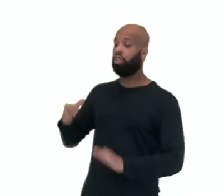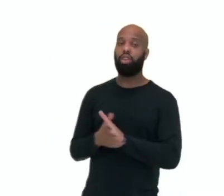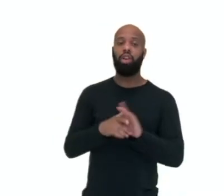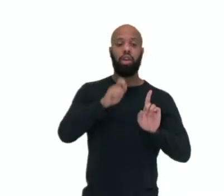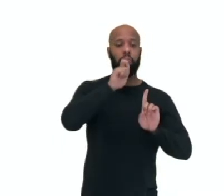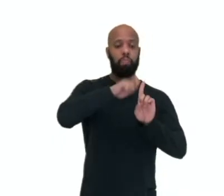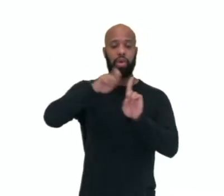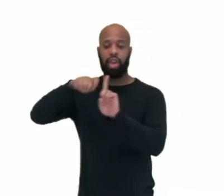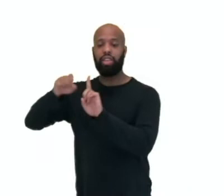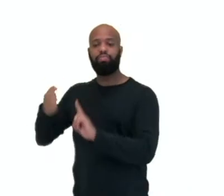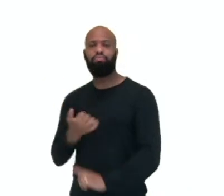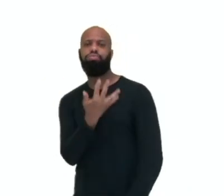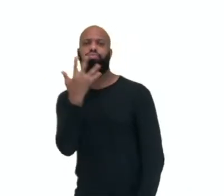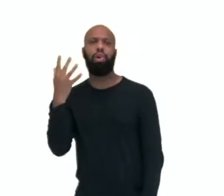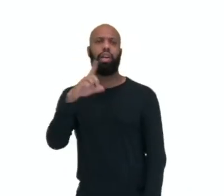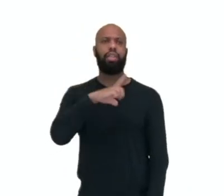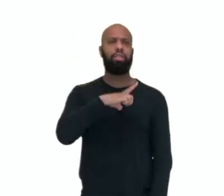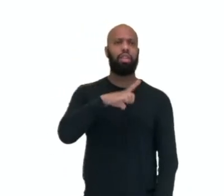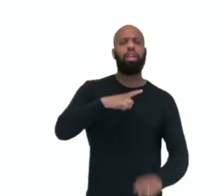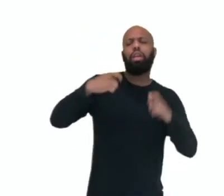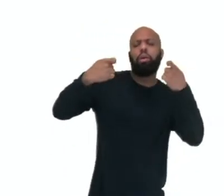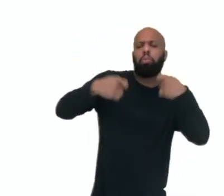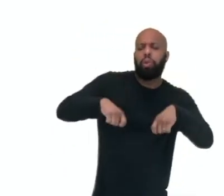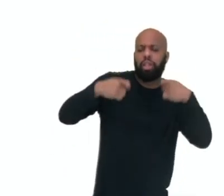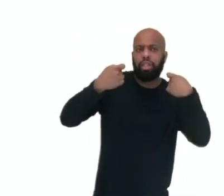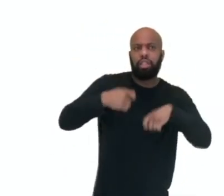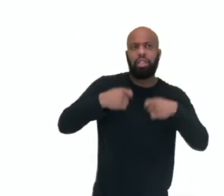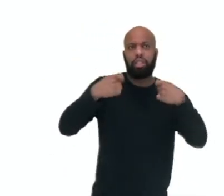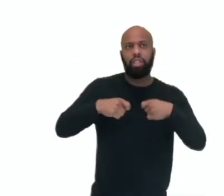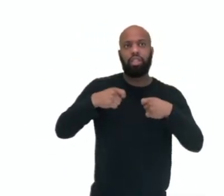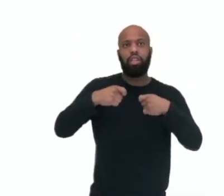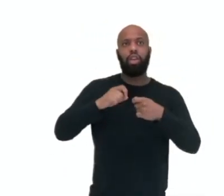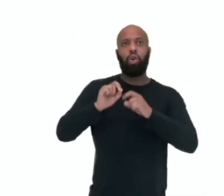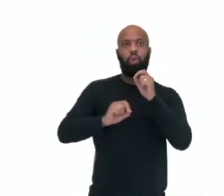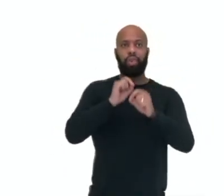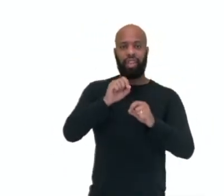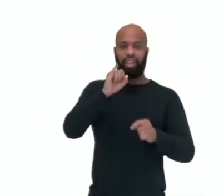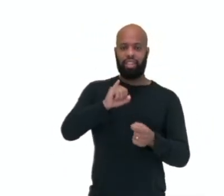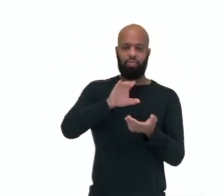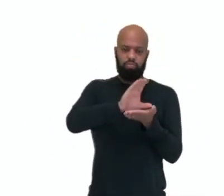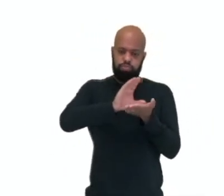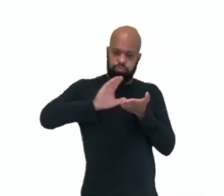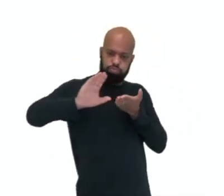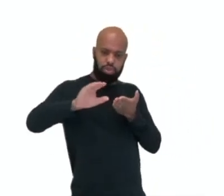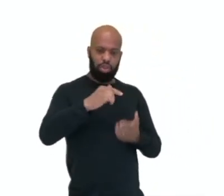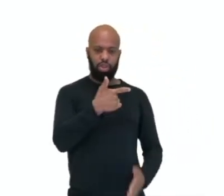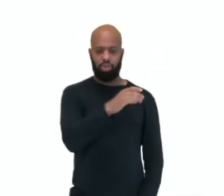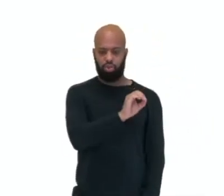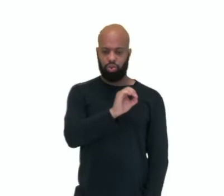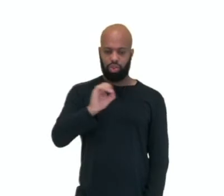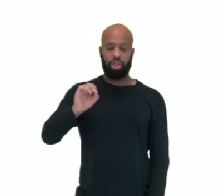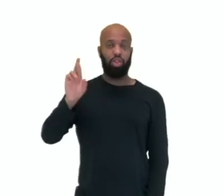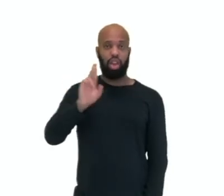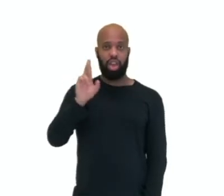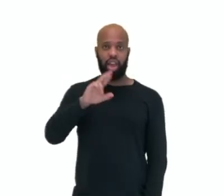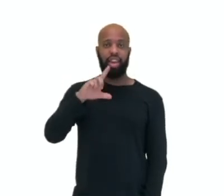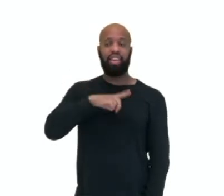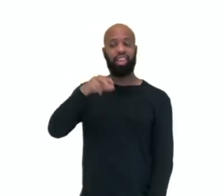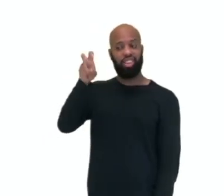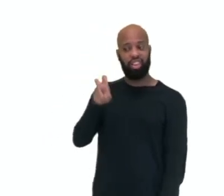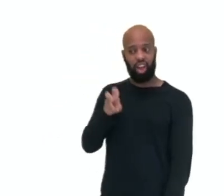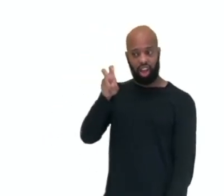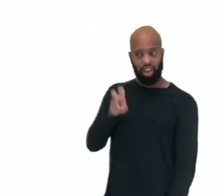meses, no mínimo, são necessários para que uma aplicação de R$ 200 a uma taxa mensal